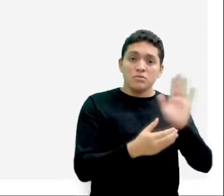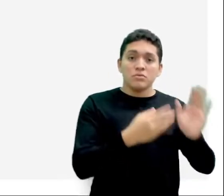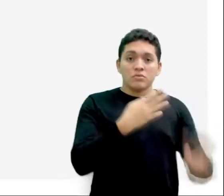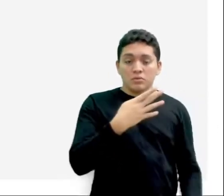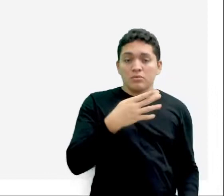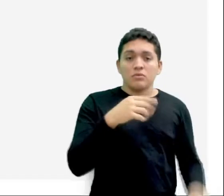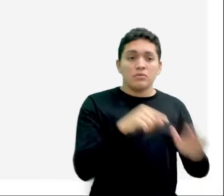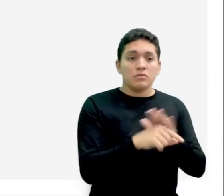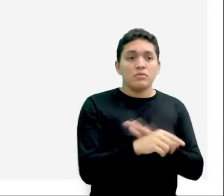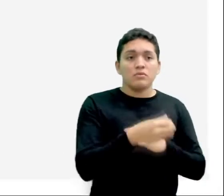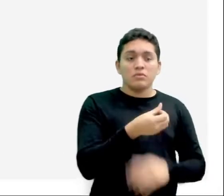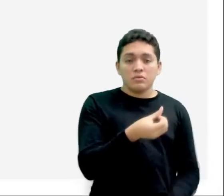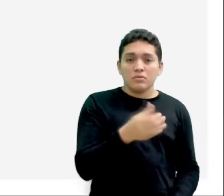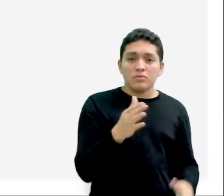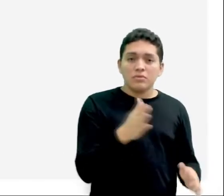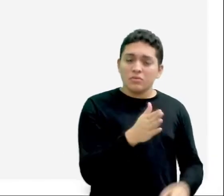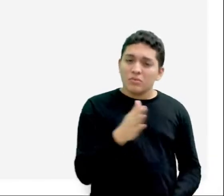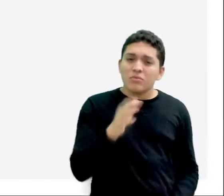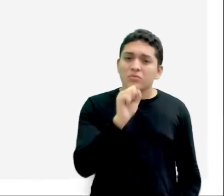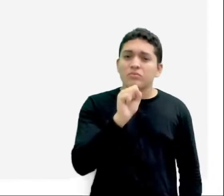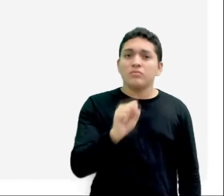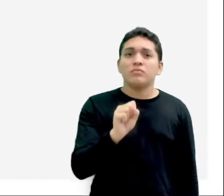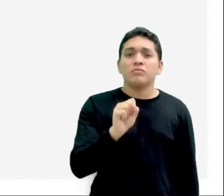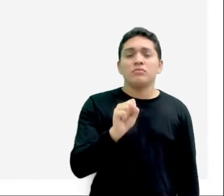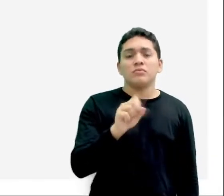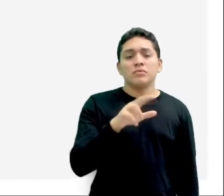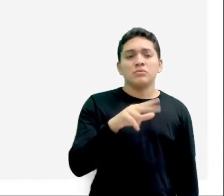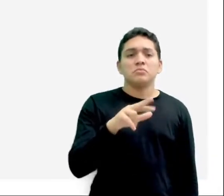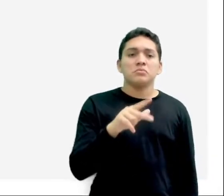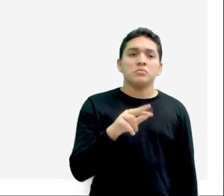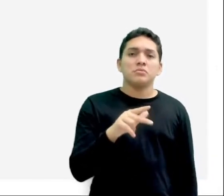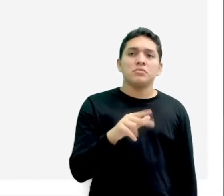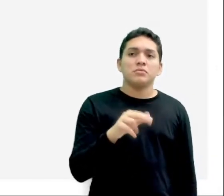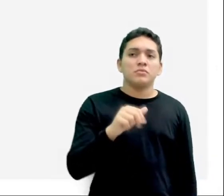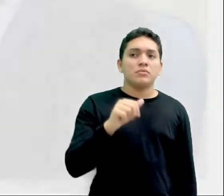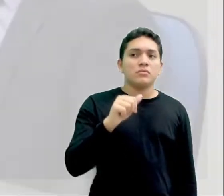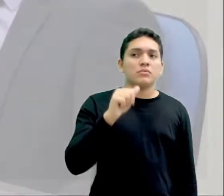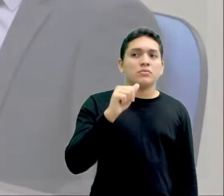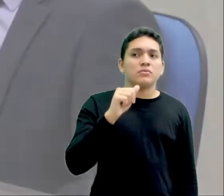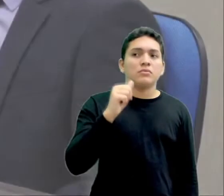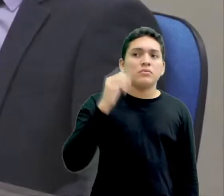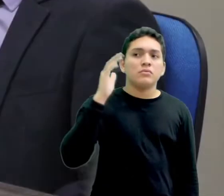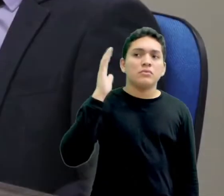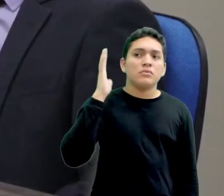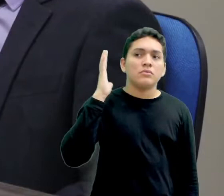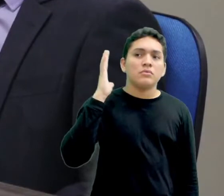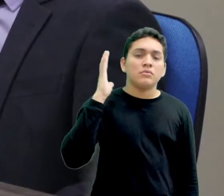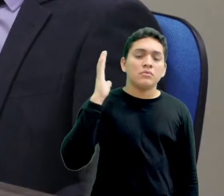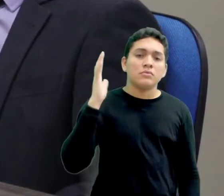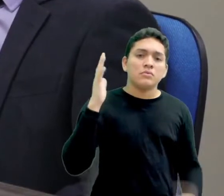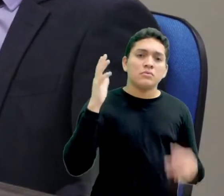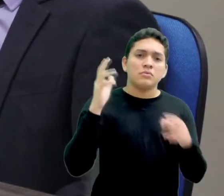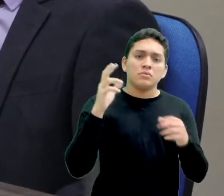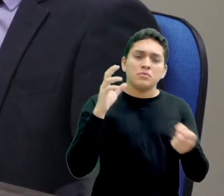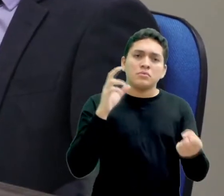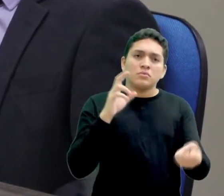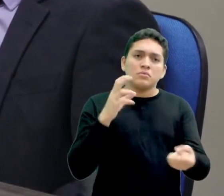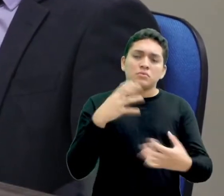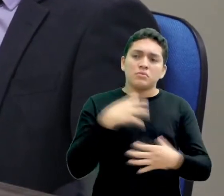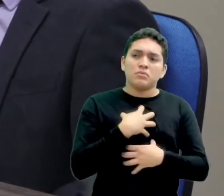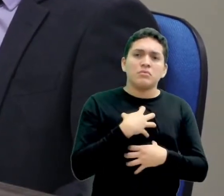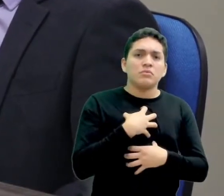3 a 8. Irmão André, essa questão é muito séria, né, do sentimento, quando